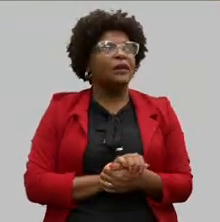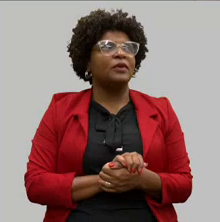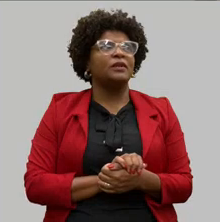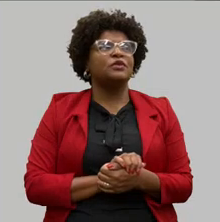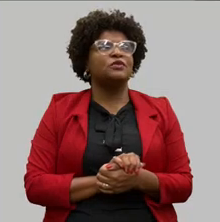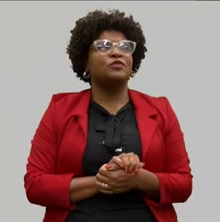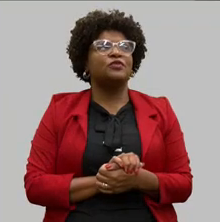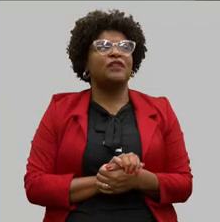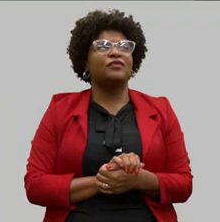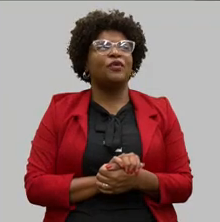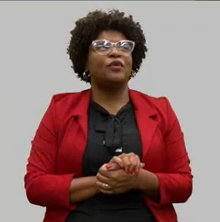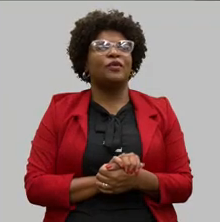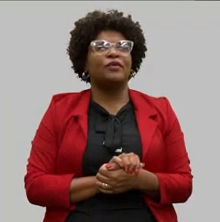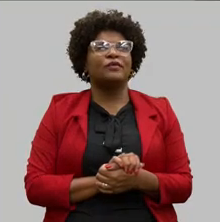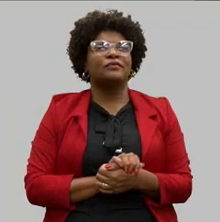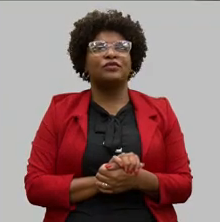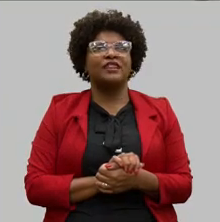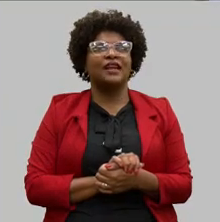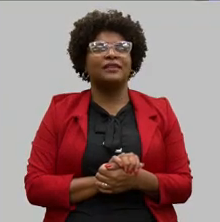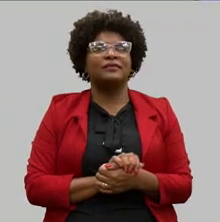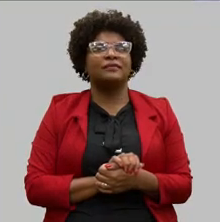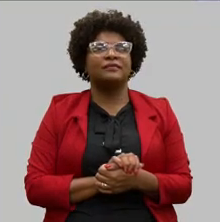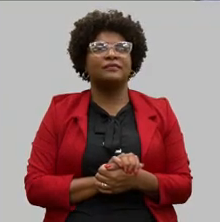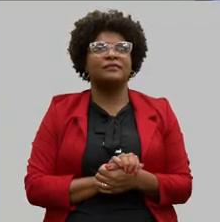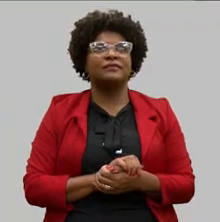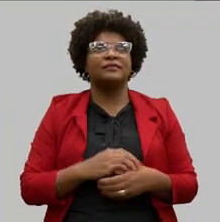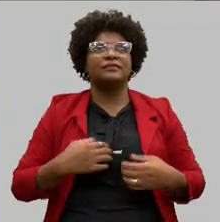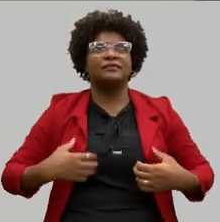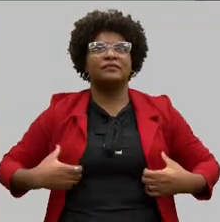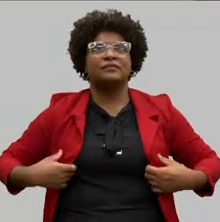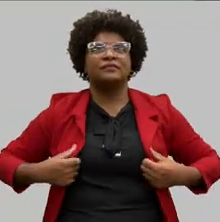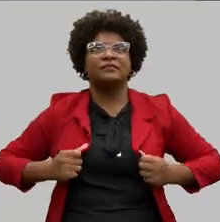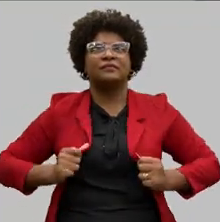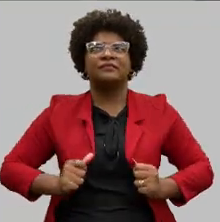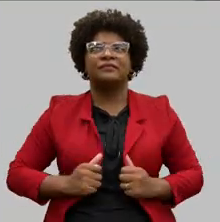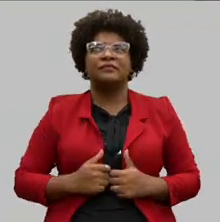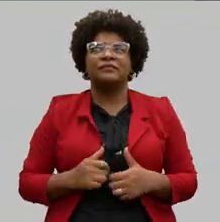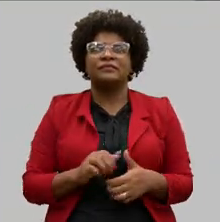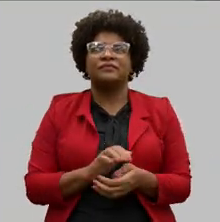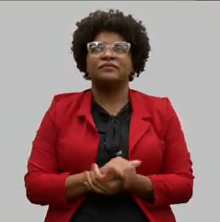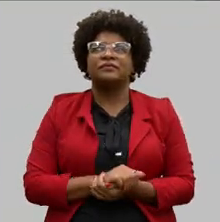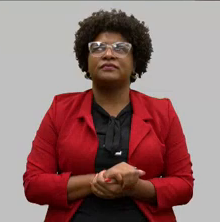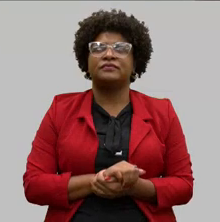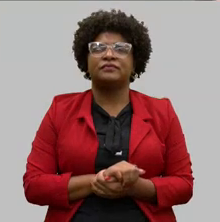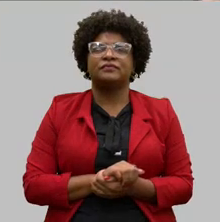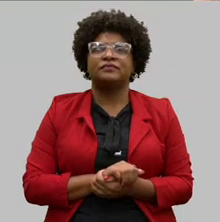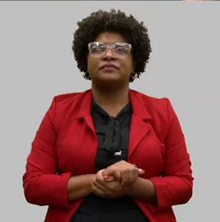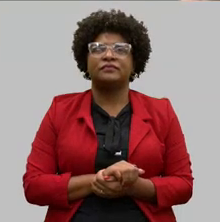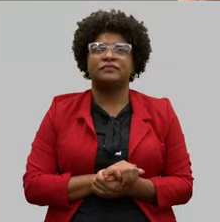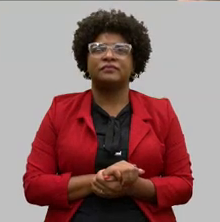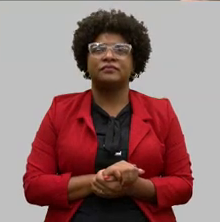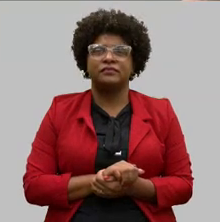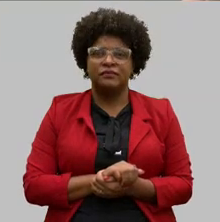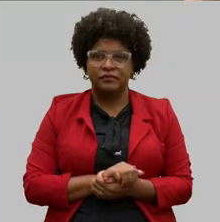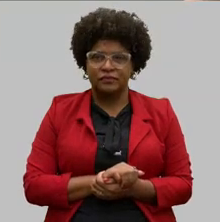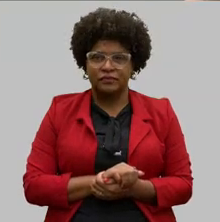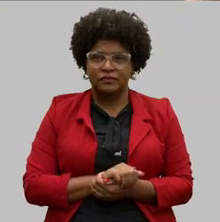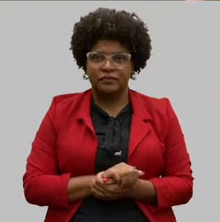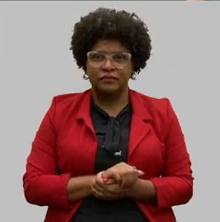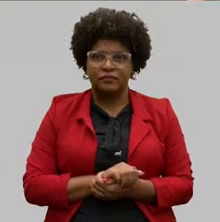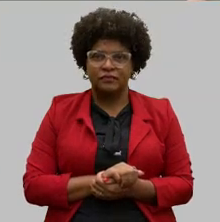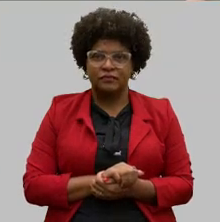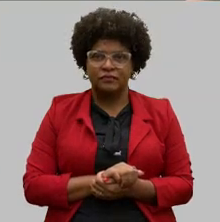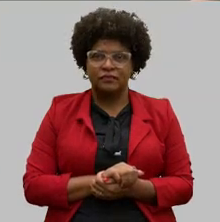aprovado projeto de lei 196 de 2023 em primeiro turno que autoriza a